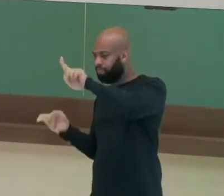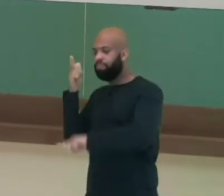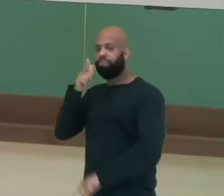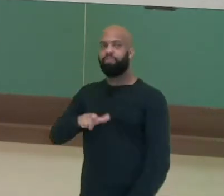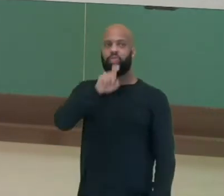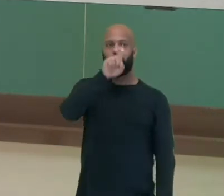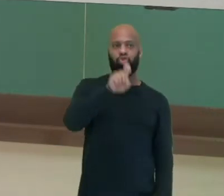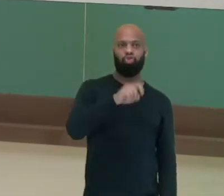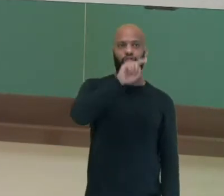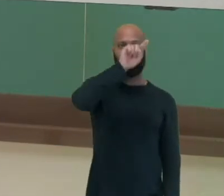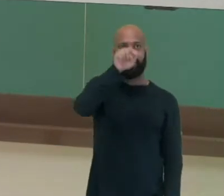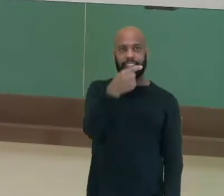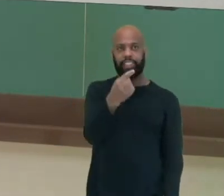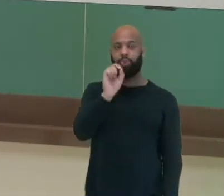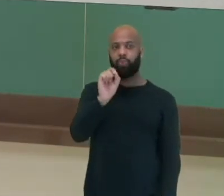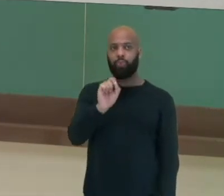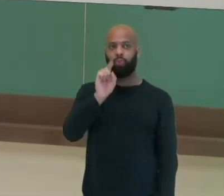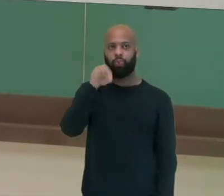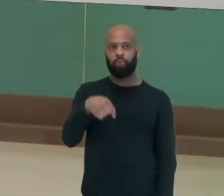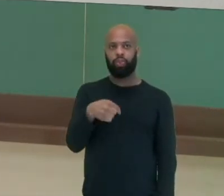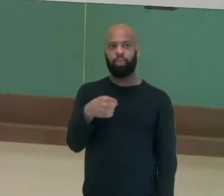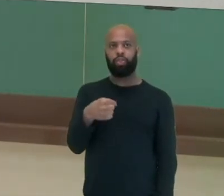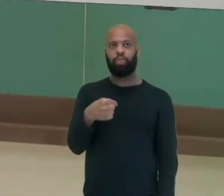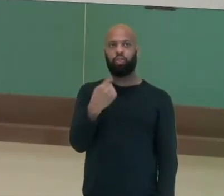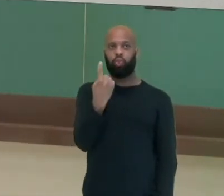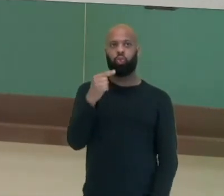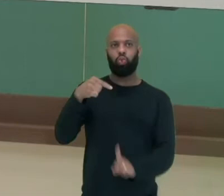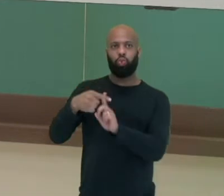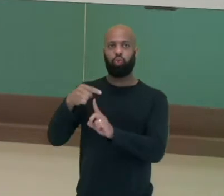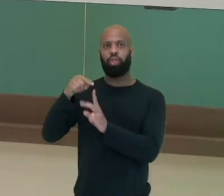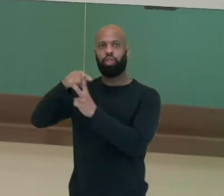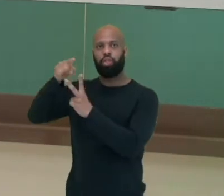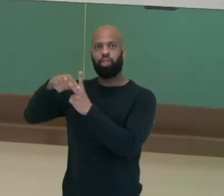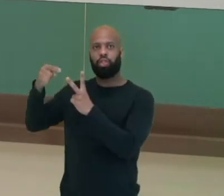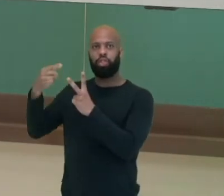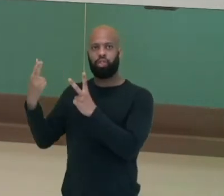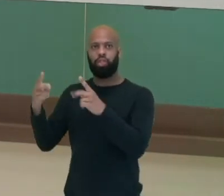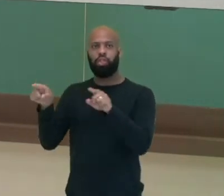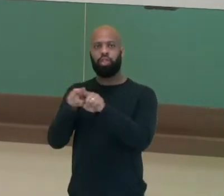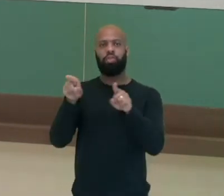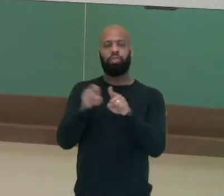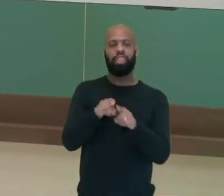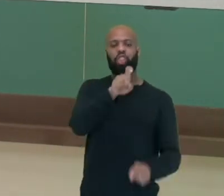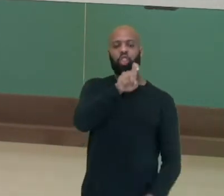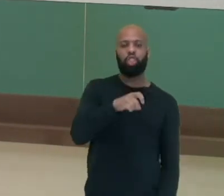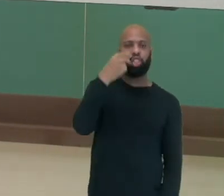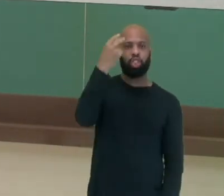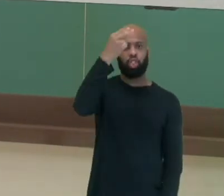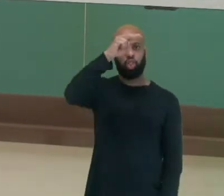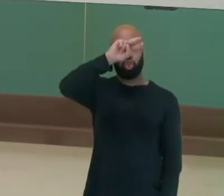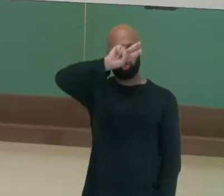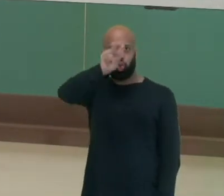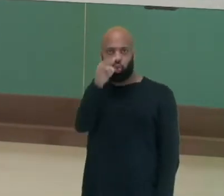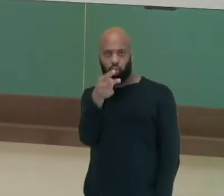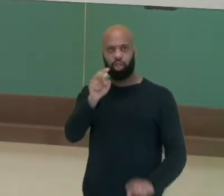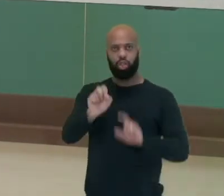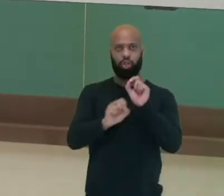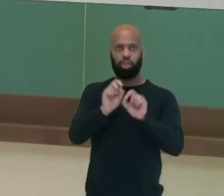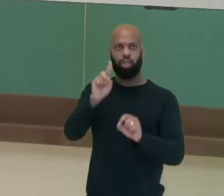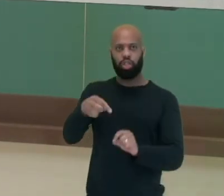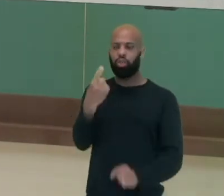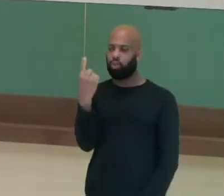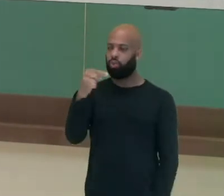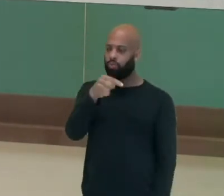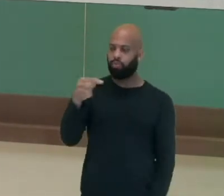resultado que é o meu x', 1 mais raiz de 2, e o meu x', 1 menos raiz de